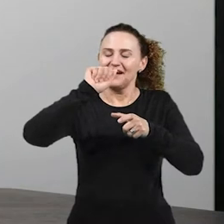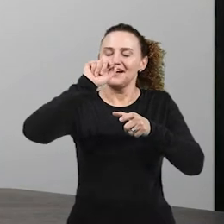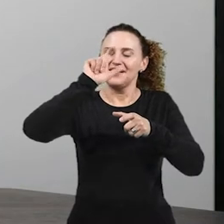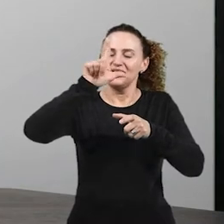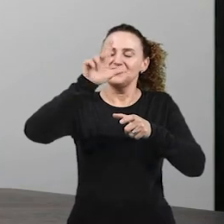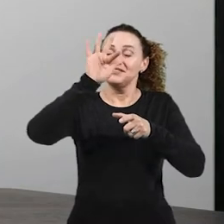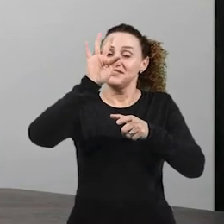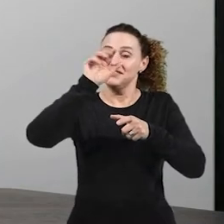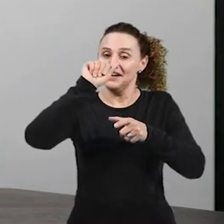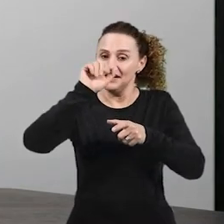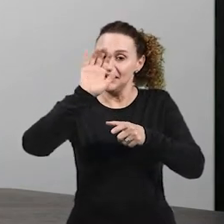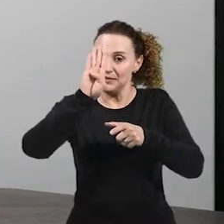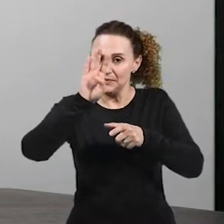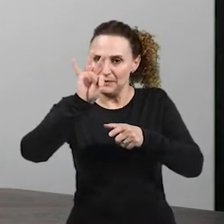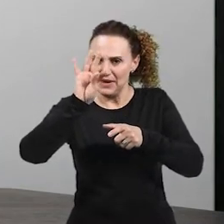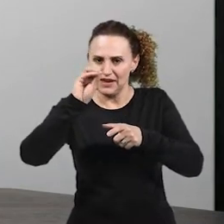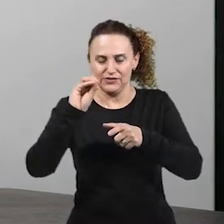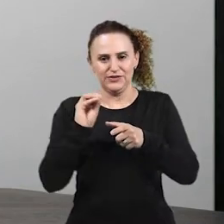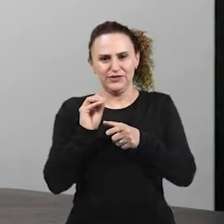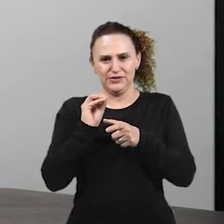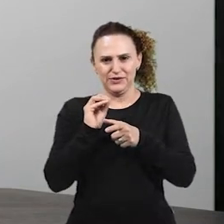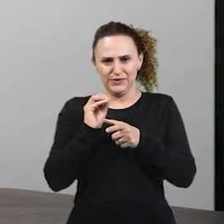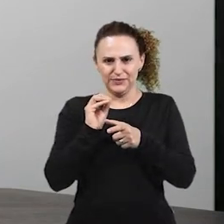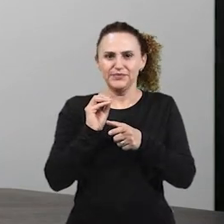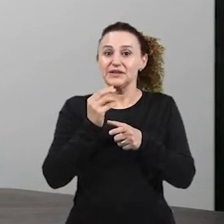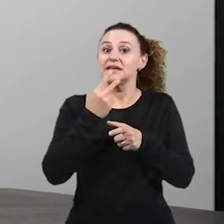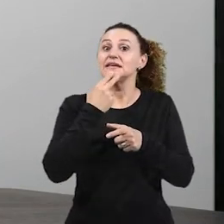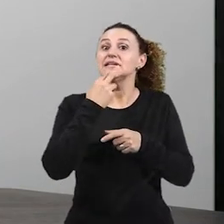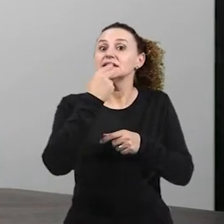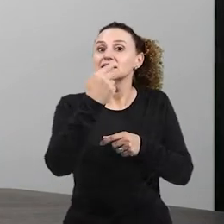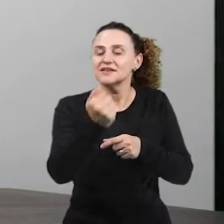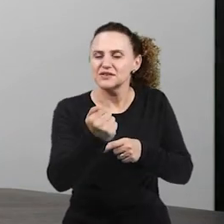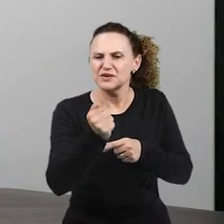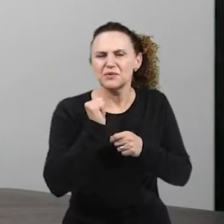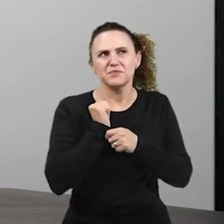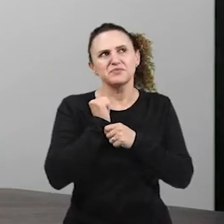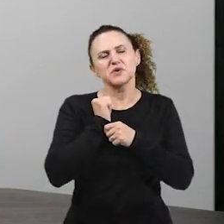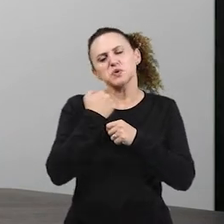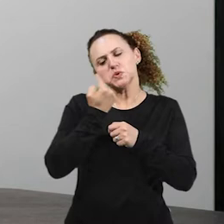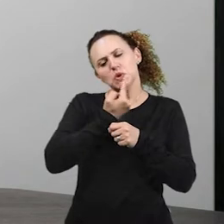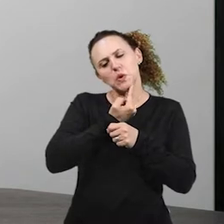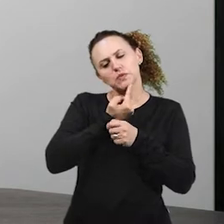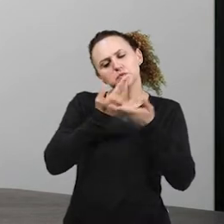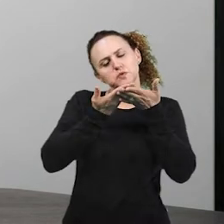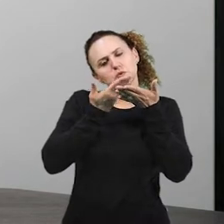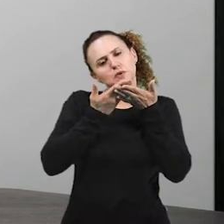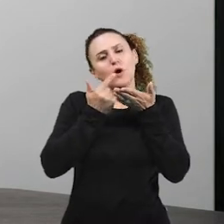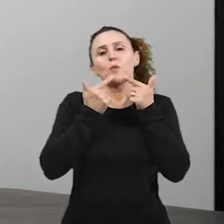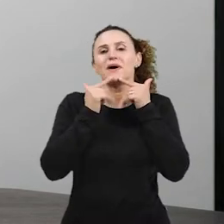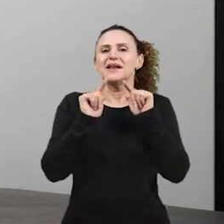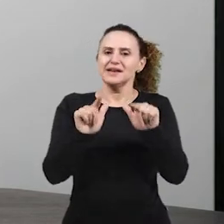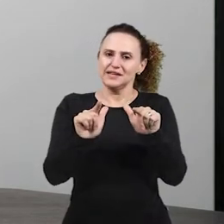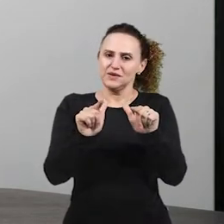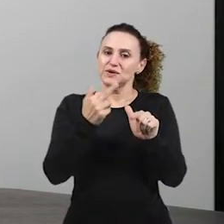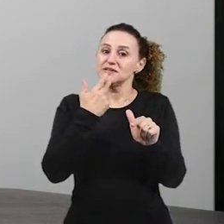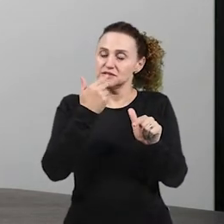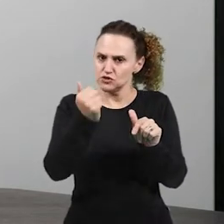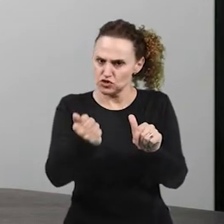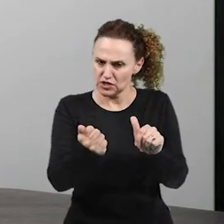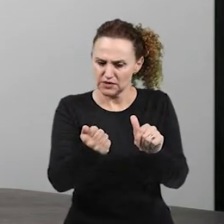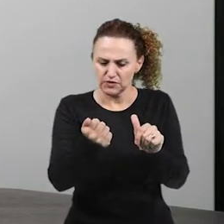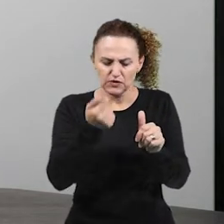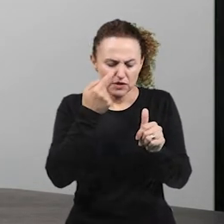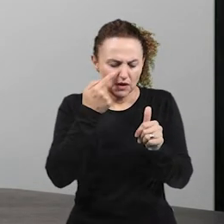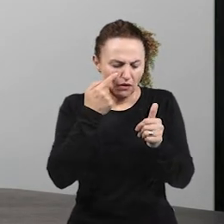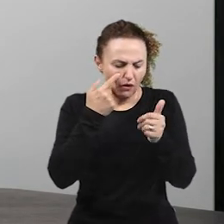sabe quando vocês vão estudar uma outra língua você pega o dicionário por que você não sabe pronunciar